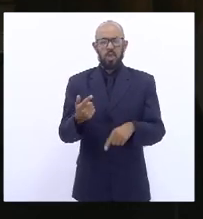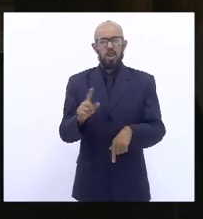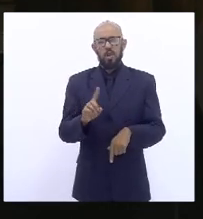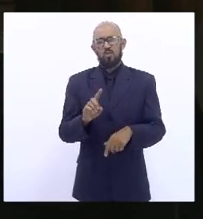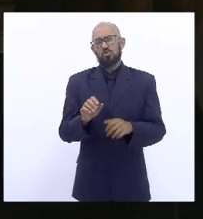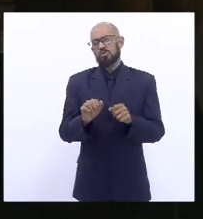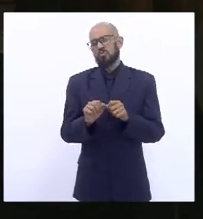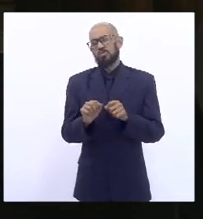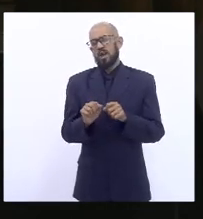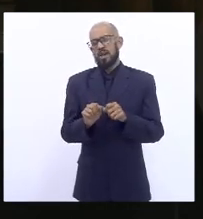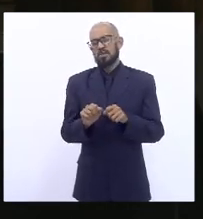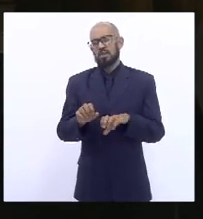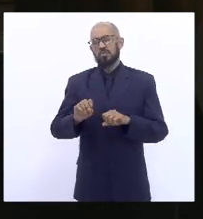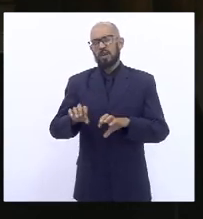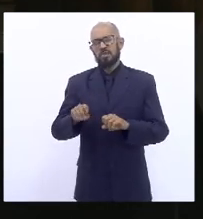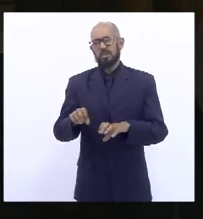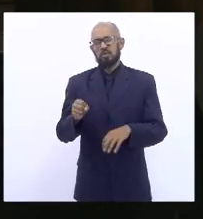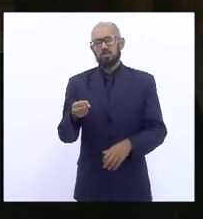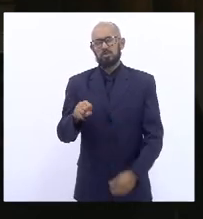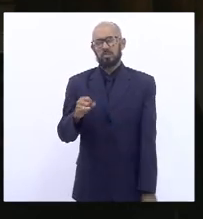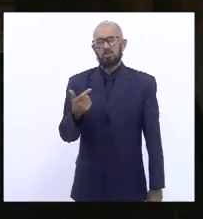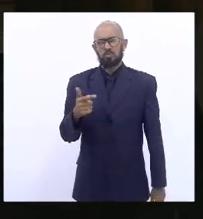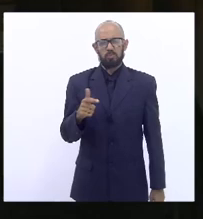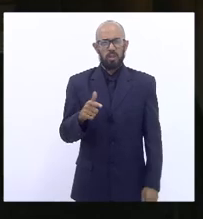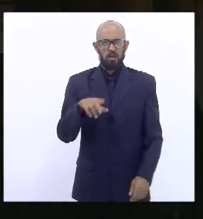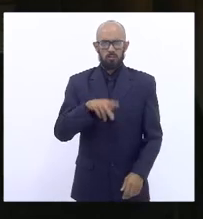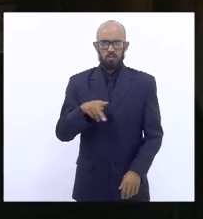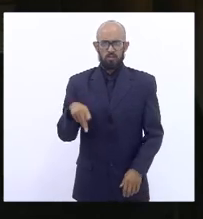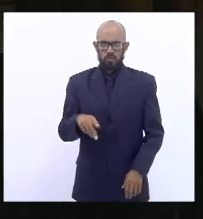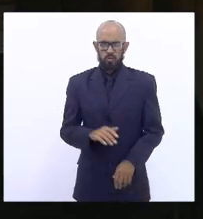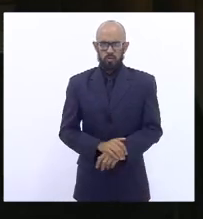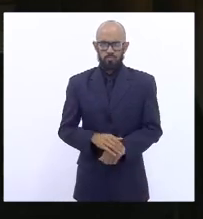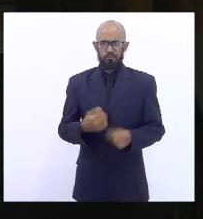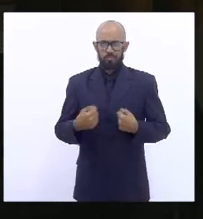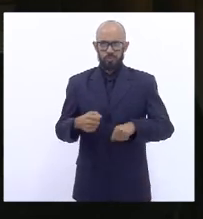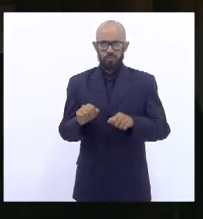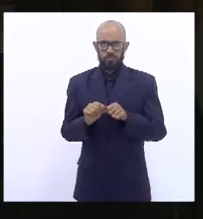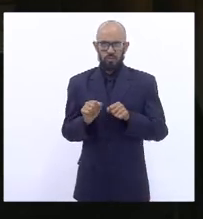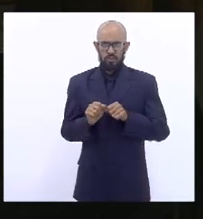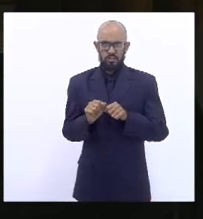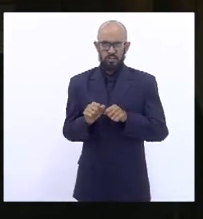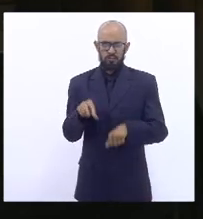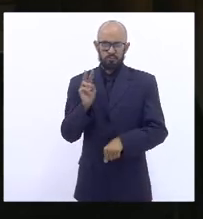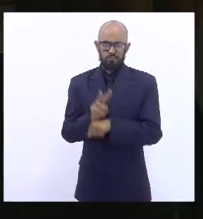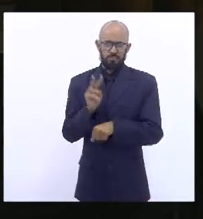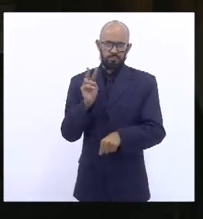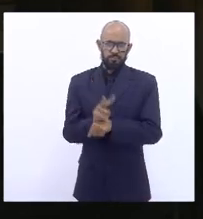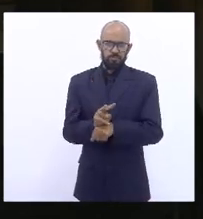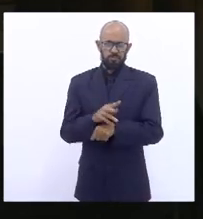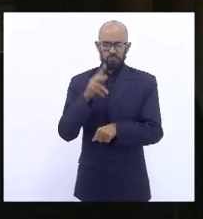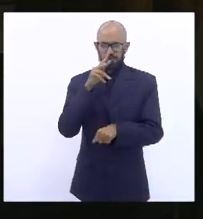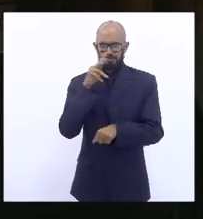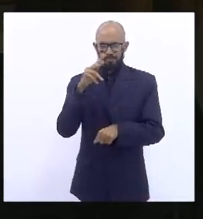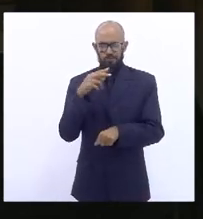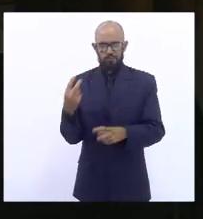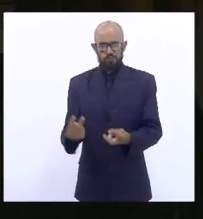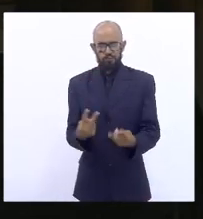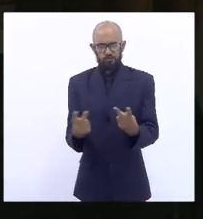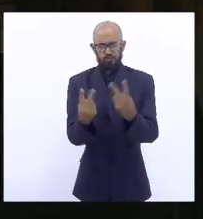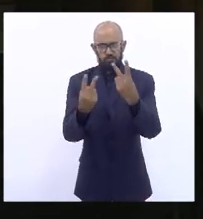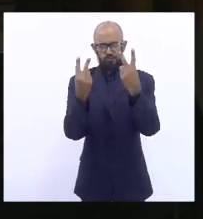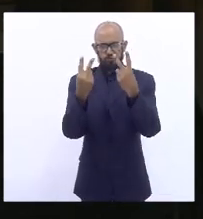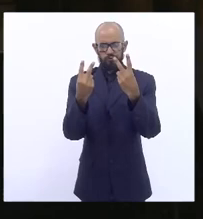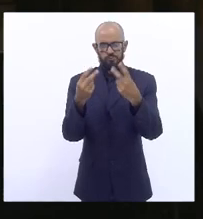o professor, sem a professora. E precisamos fazer uma defesa cada vez mais enfática de valorização